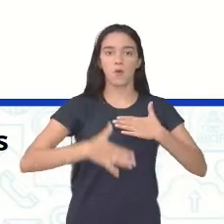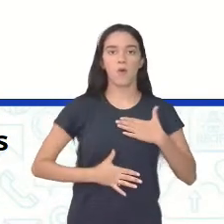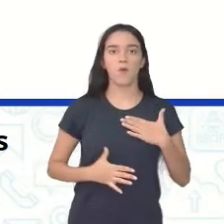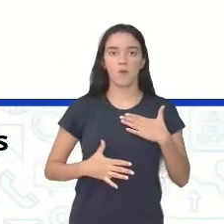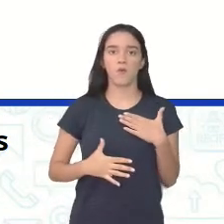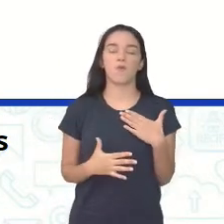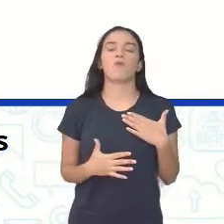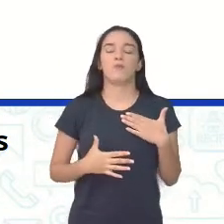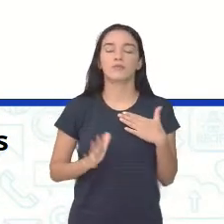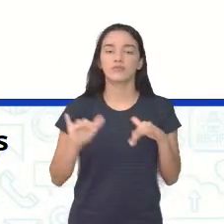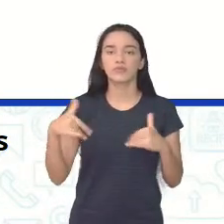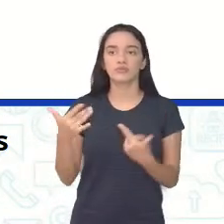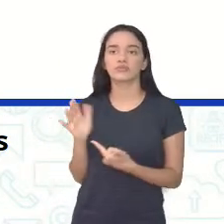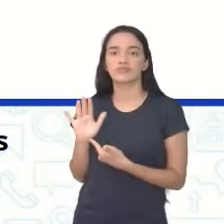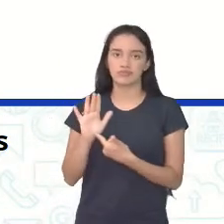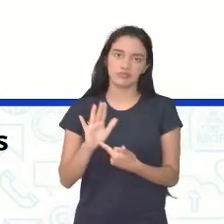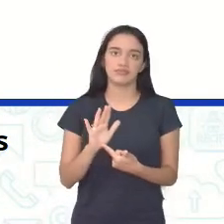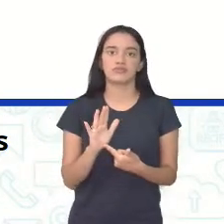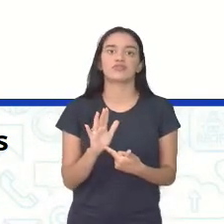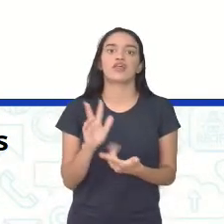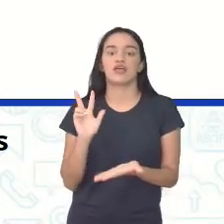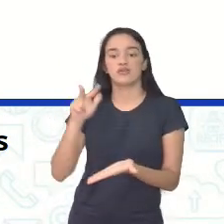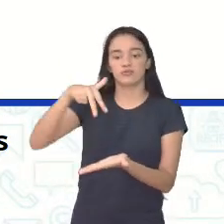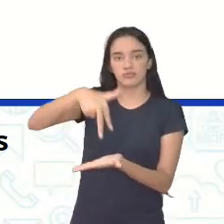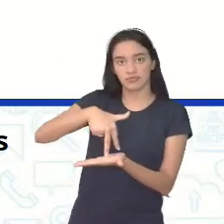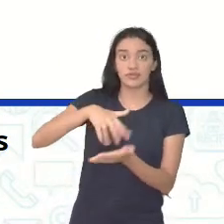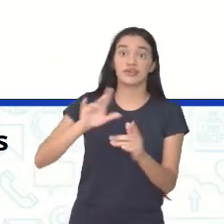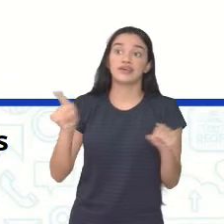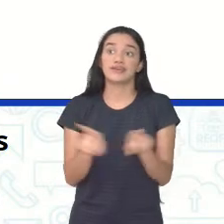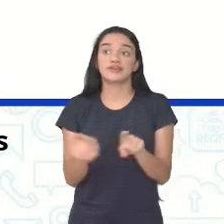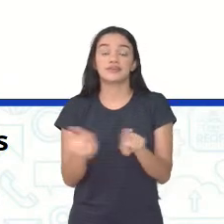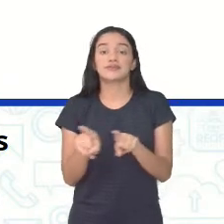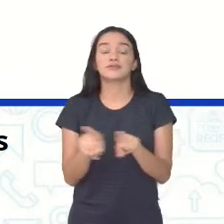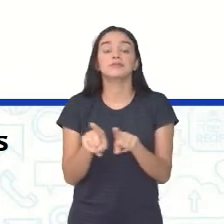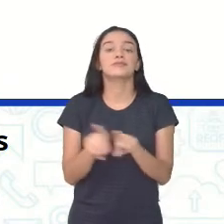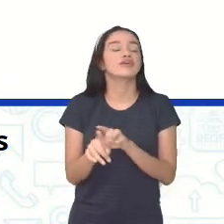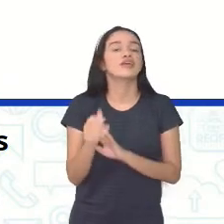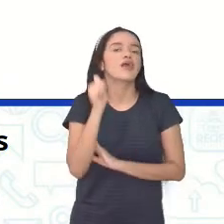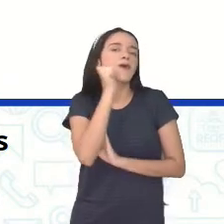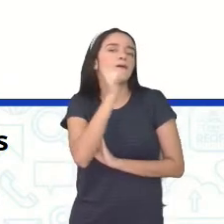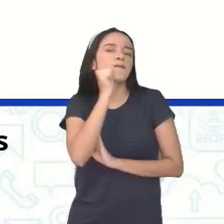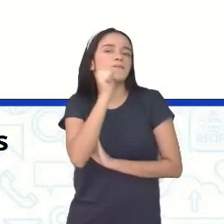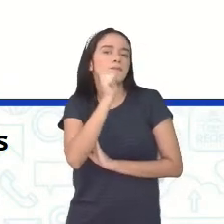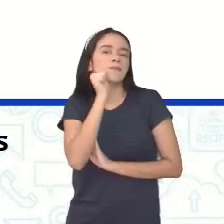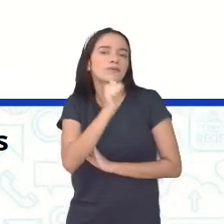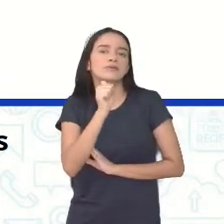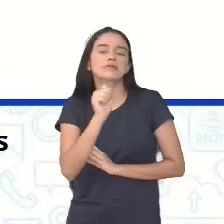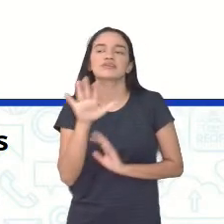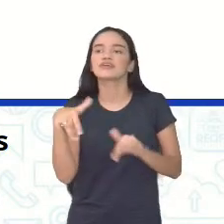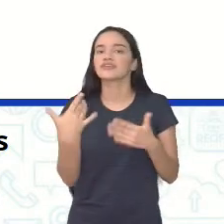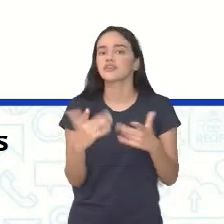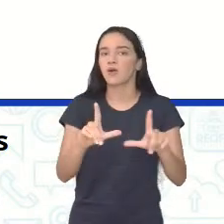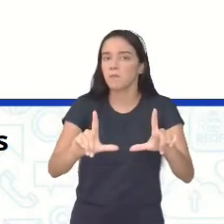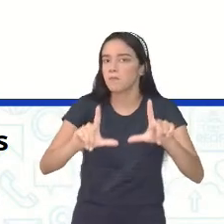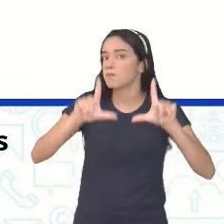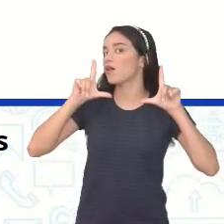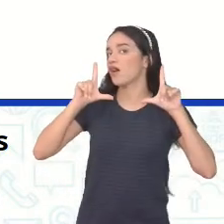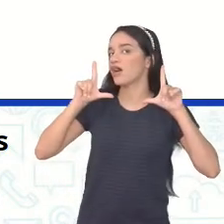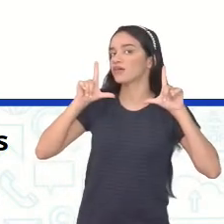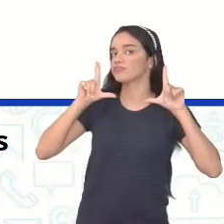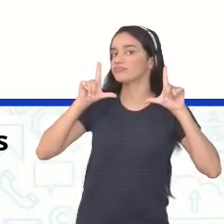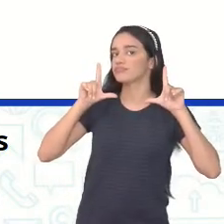professora de arte de vocês, sexto ano. E neste momento, quero todo mundo acordado. Todo mundo